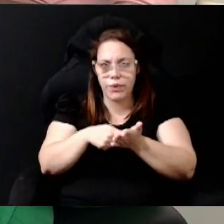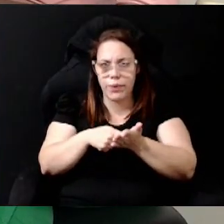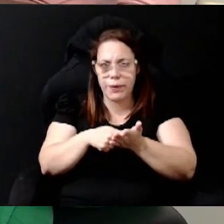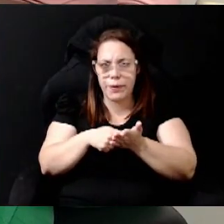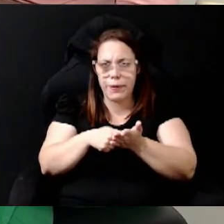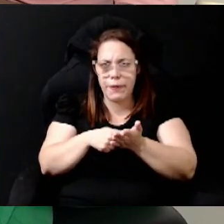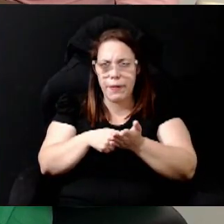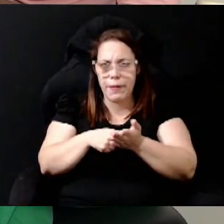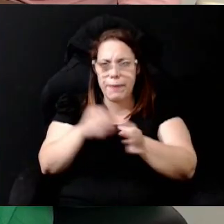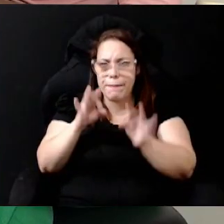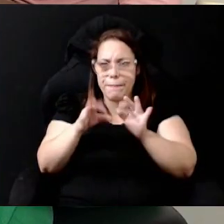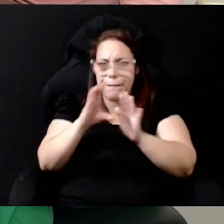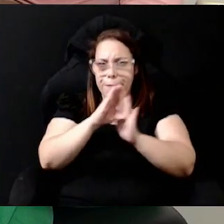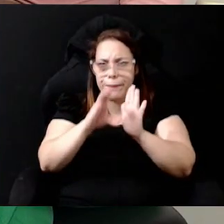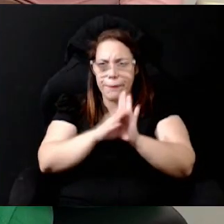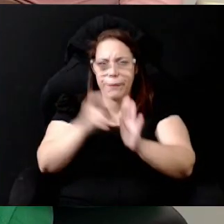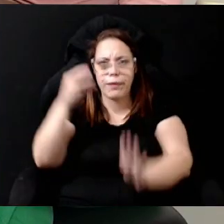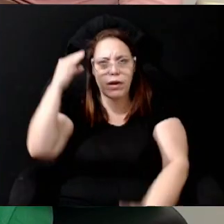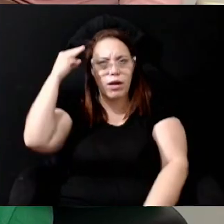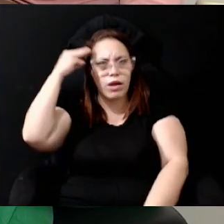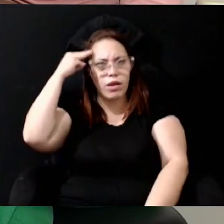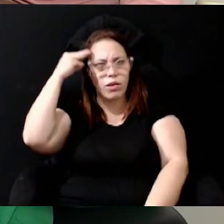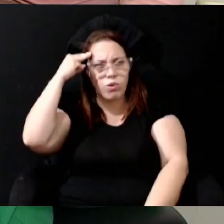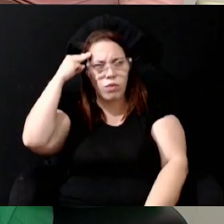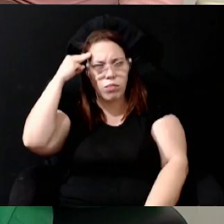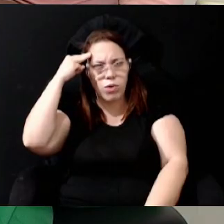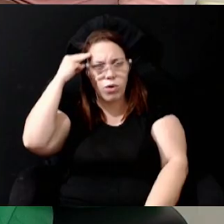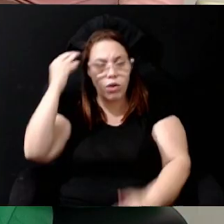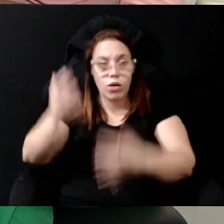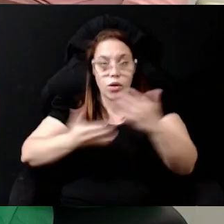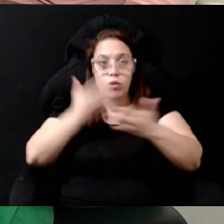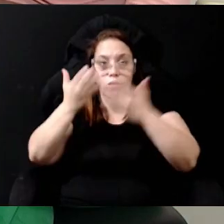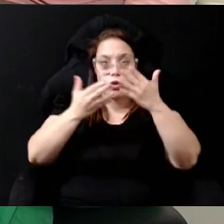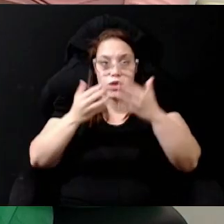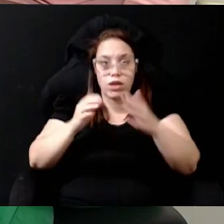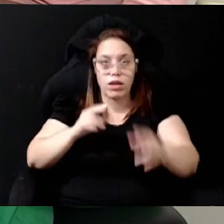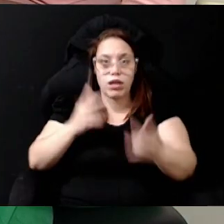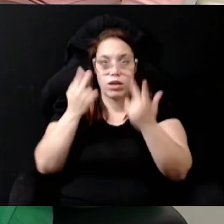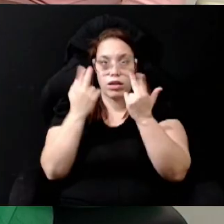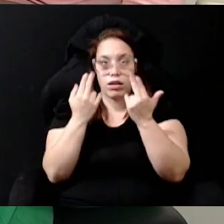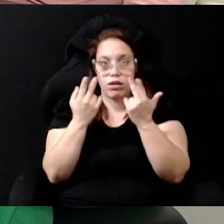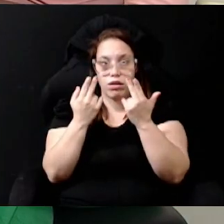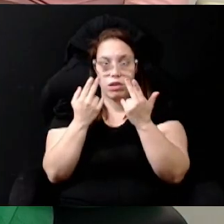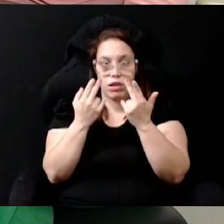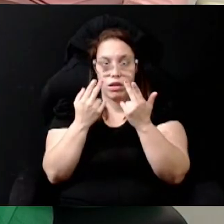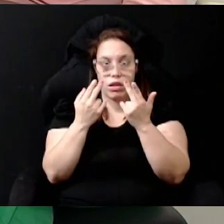anotações aqui sobre justamente o programa Memória e Identidade, promoção da